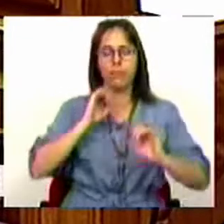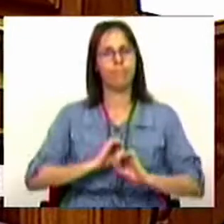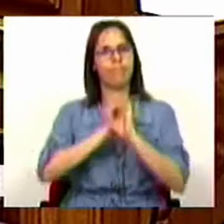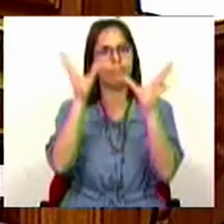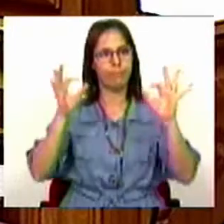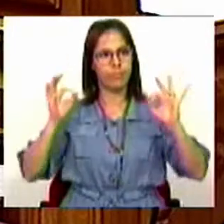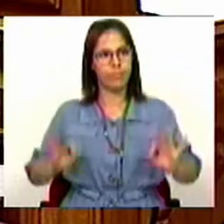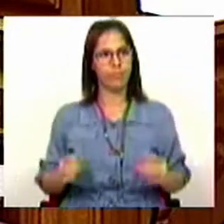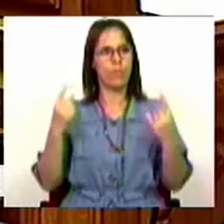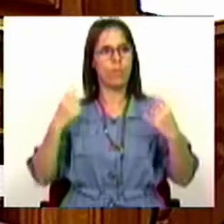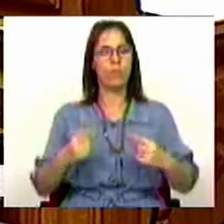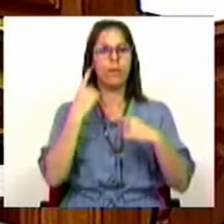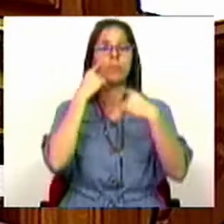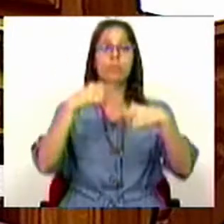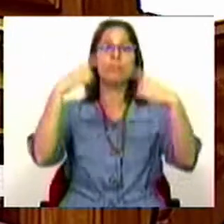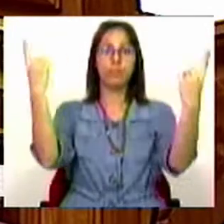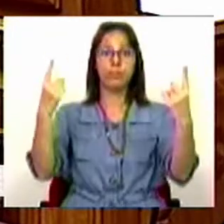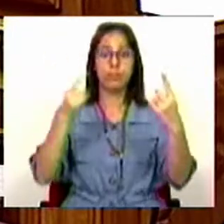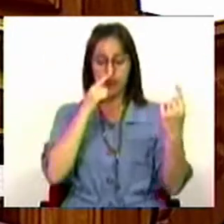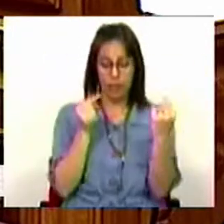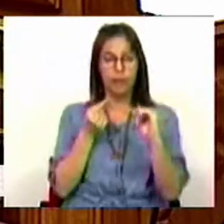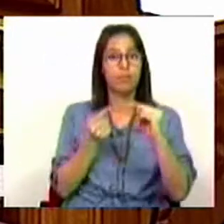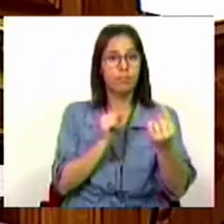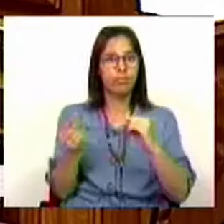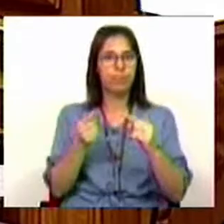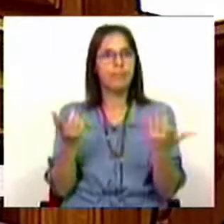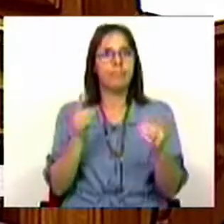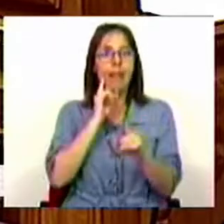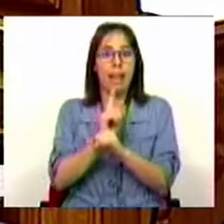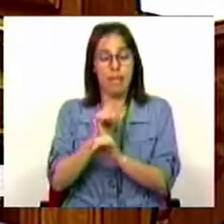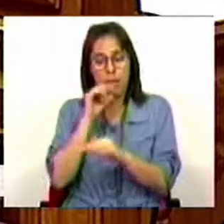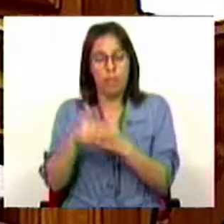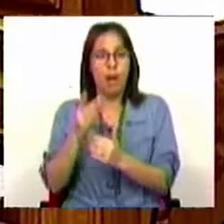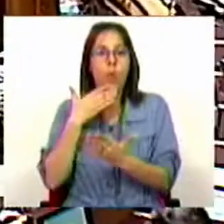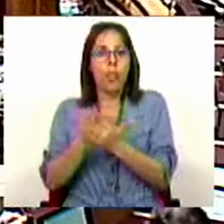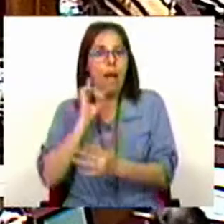obviamente que só pode transpor para com quem debate a banalização dessa mesma morte.